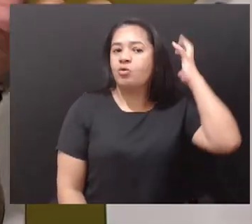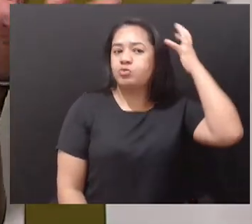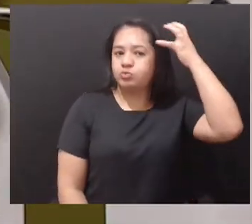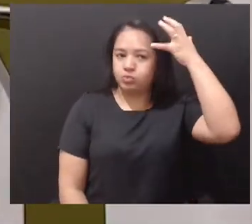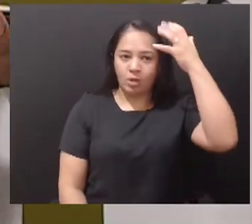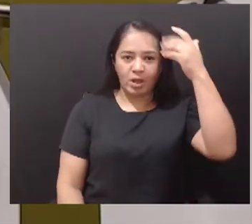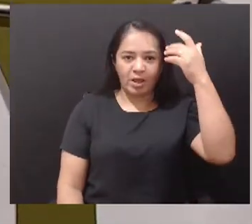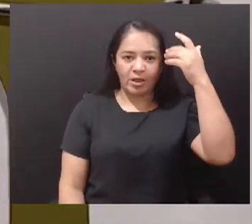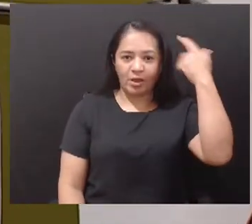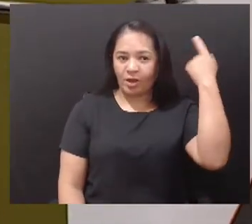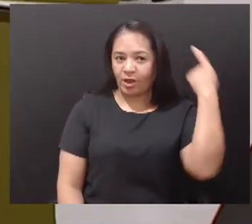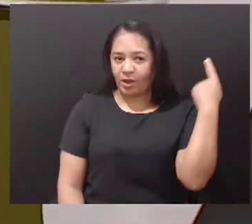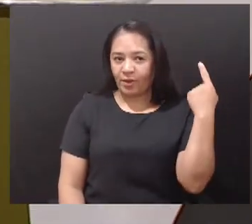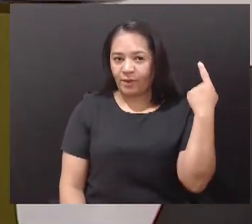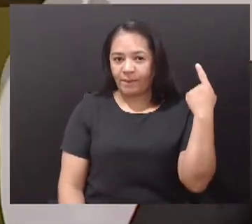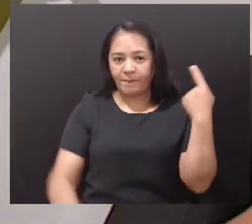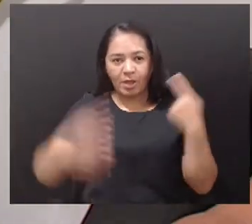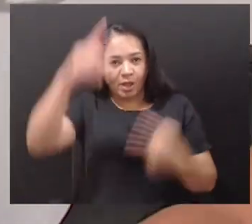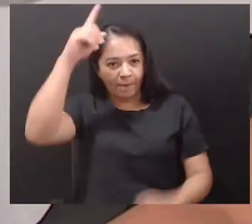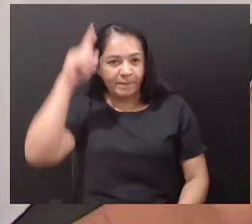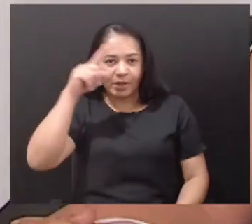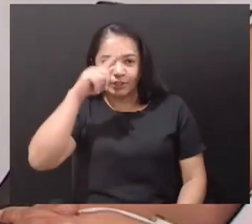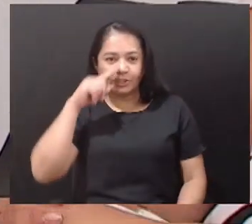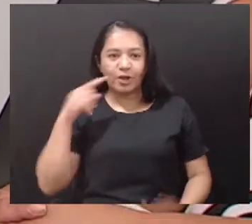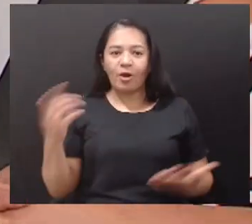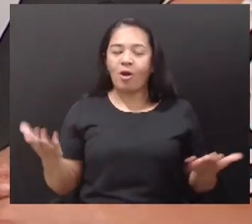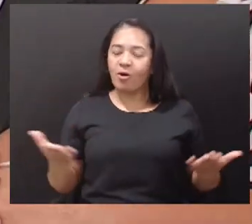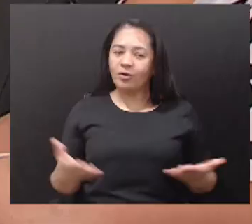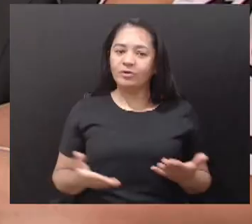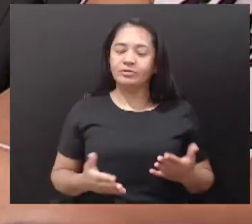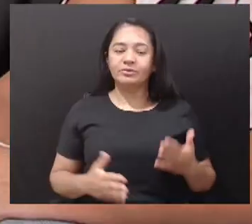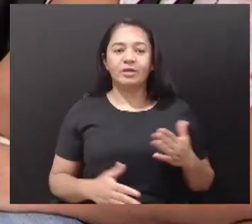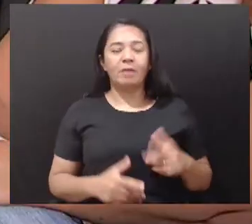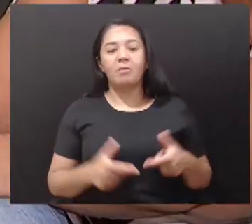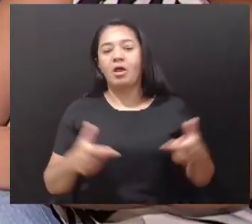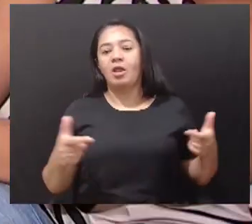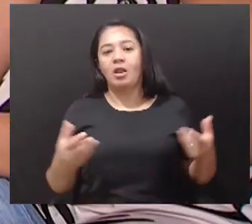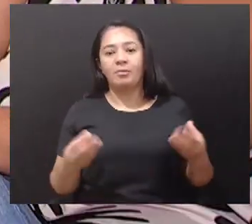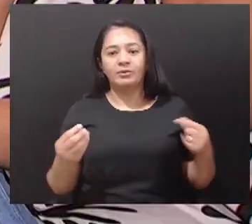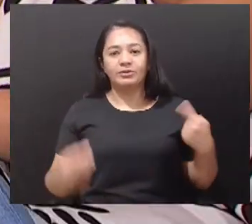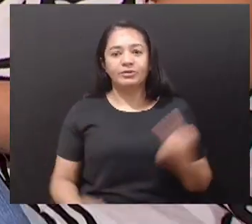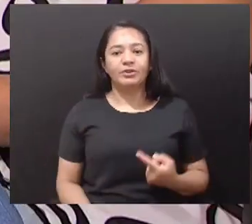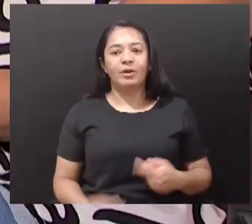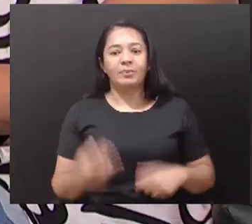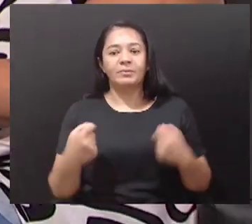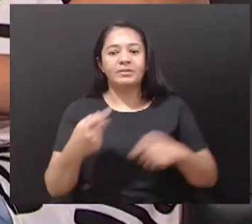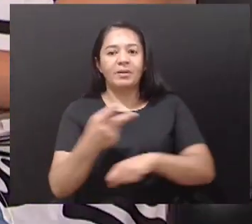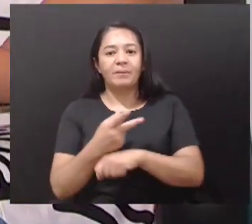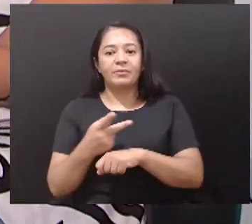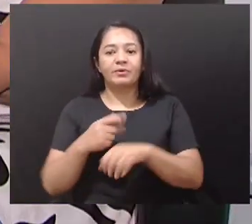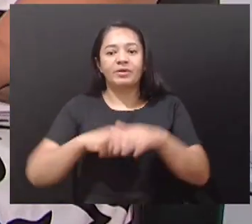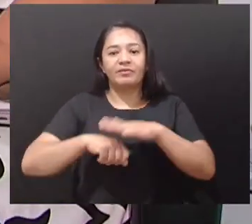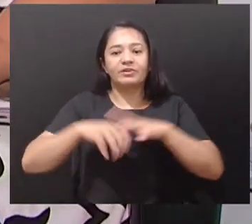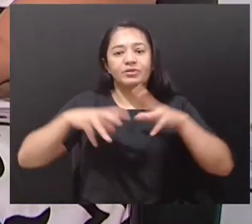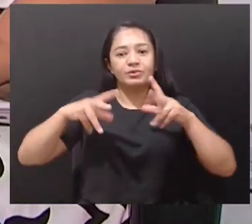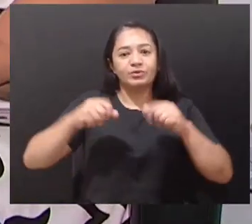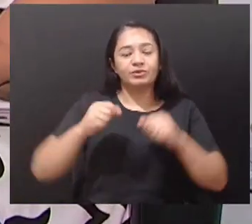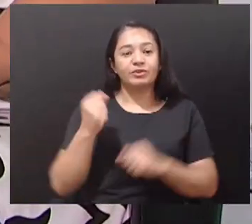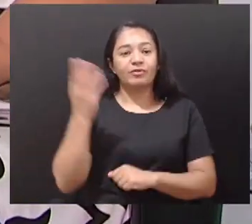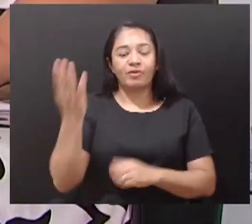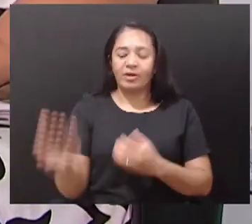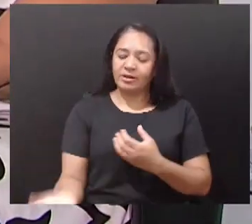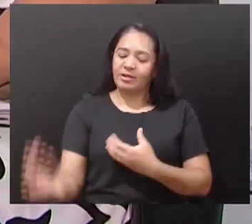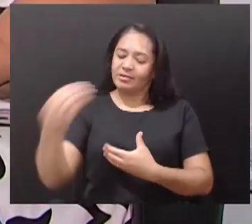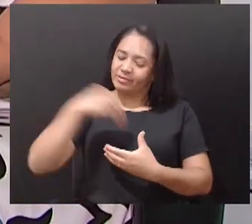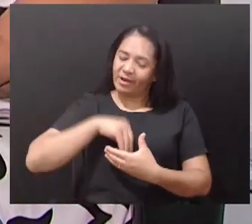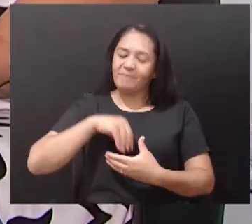com mechas, né, olha hoje. Então, assim, a moda ela é vasta e a gente tem que procurar trazer tudo que tem lá de fora para dentro do universo dos